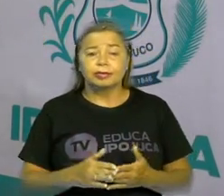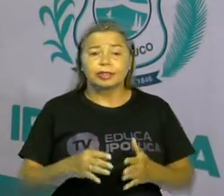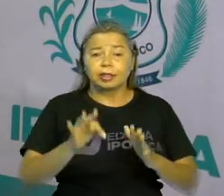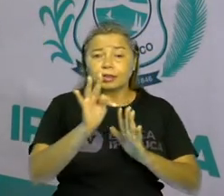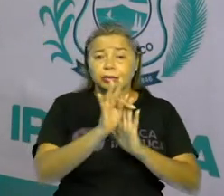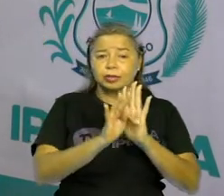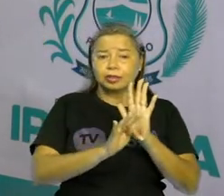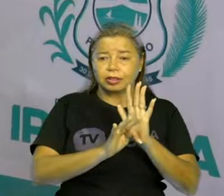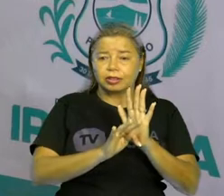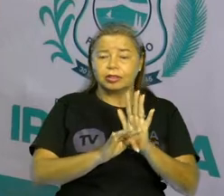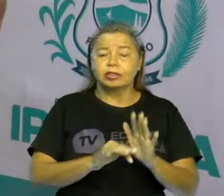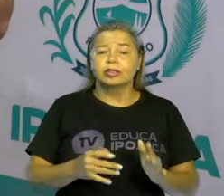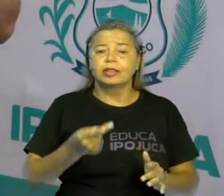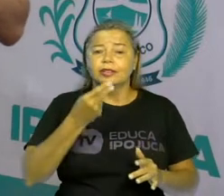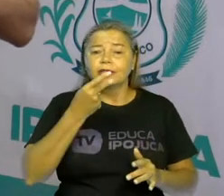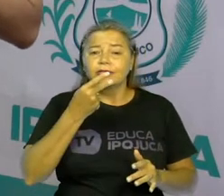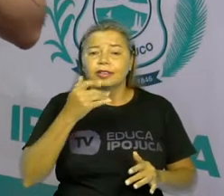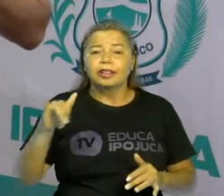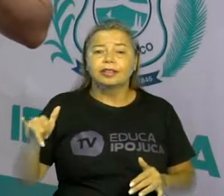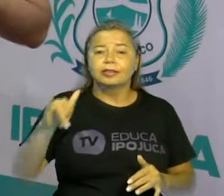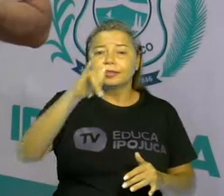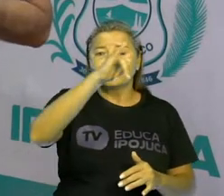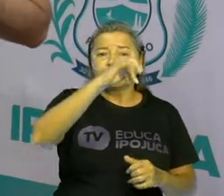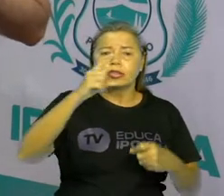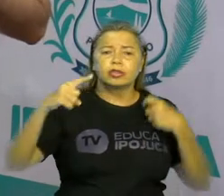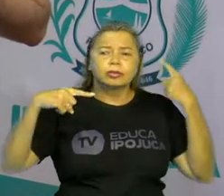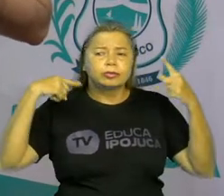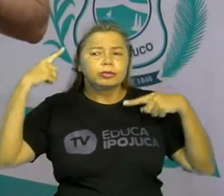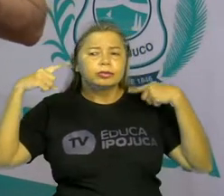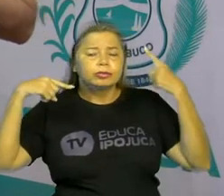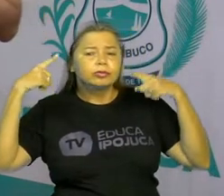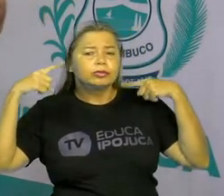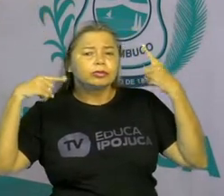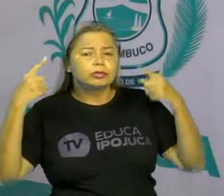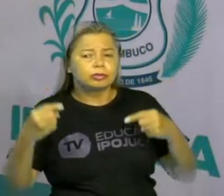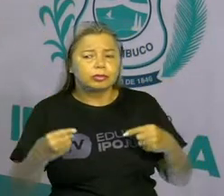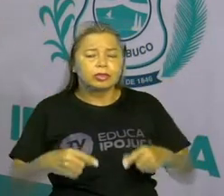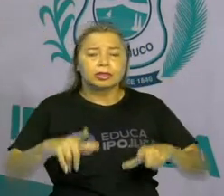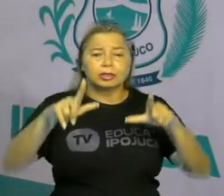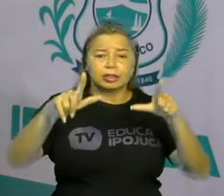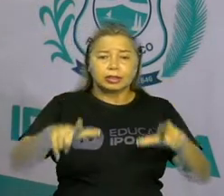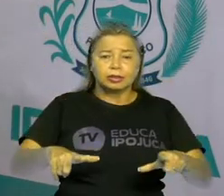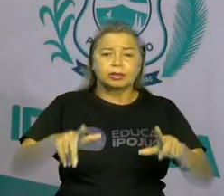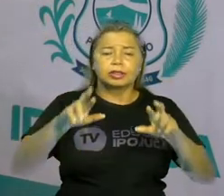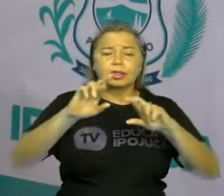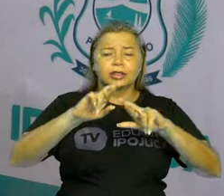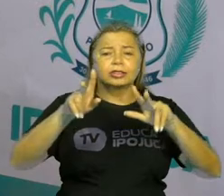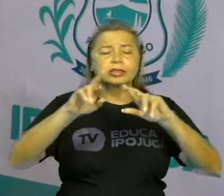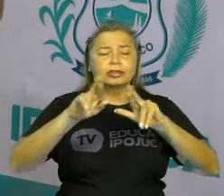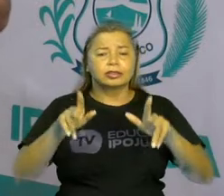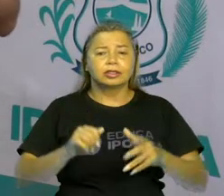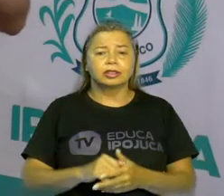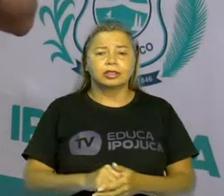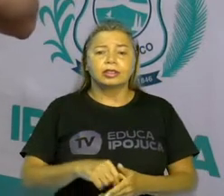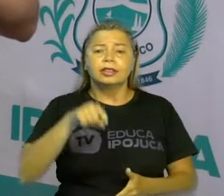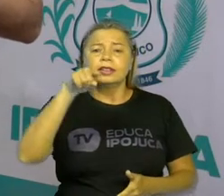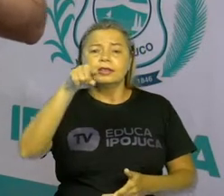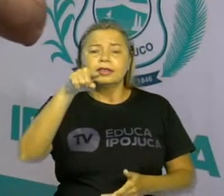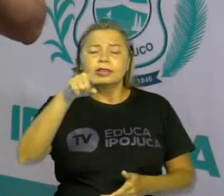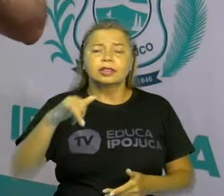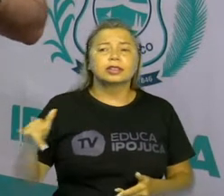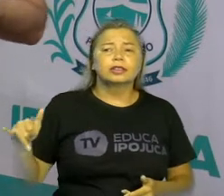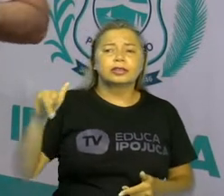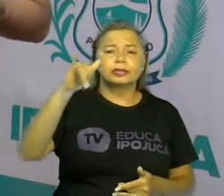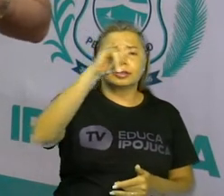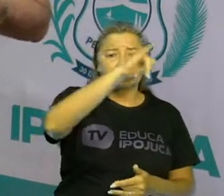pouco maluca, né? Existem lugares estranhos. Mas vocês costumam viajar com o papai, com a mamãe e